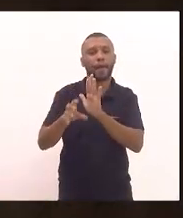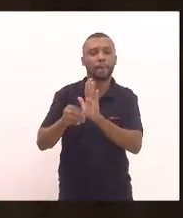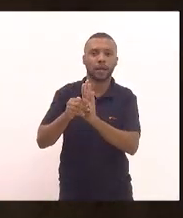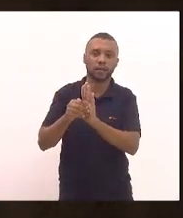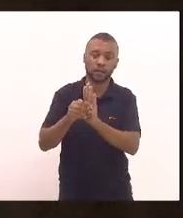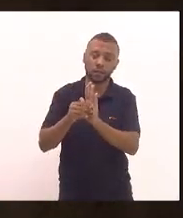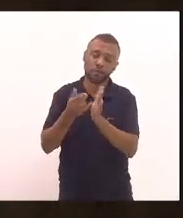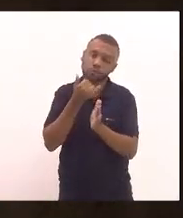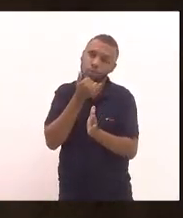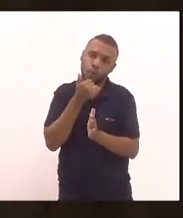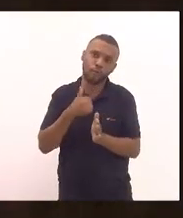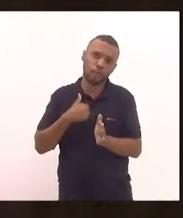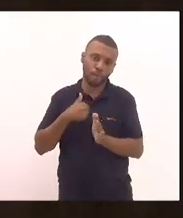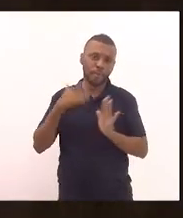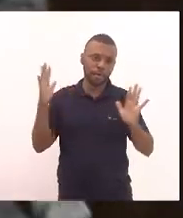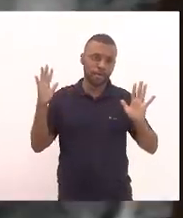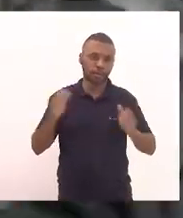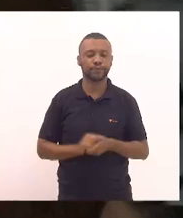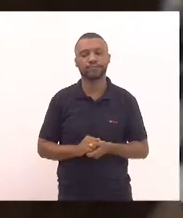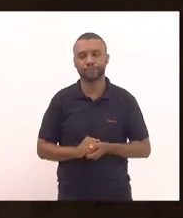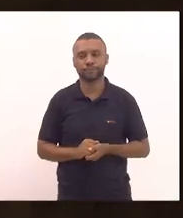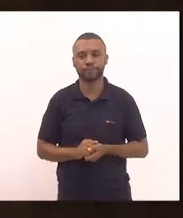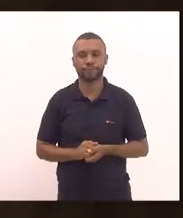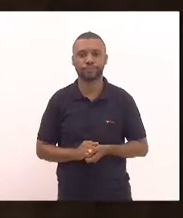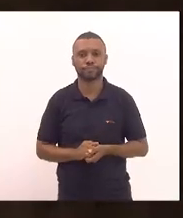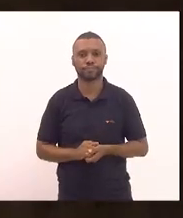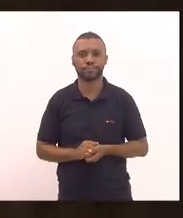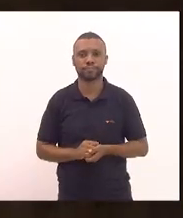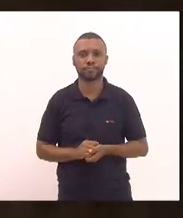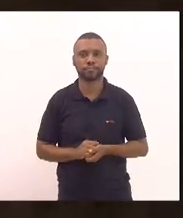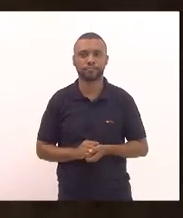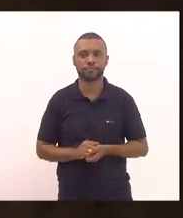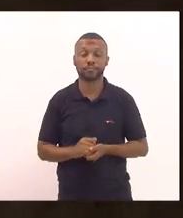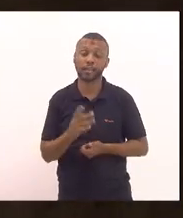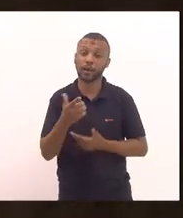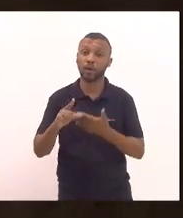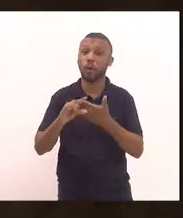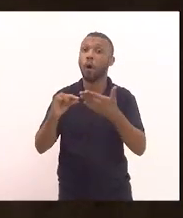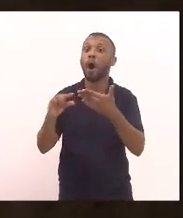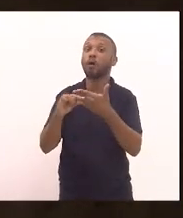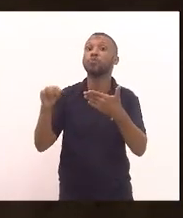foram minhas, não sei quantas, mas ele está aqui, o autor,